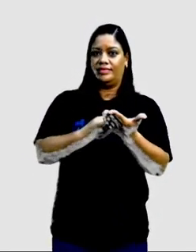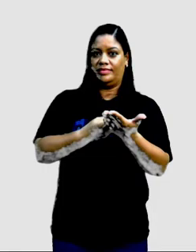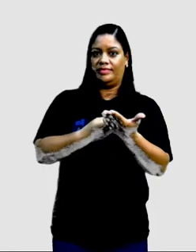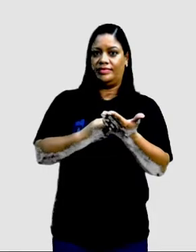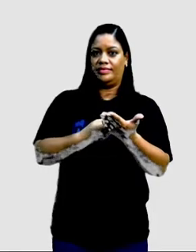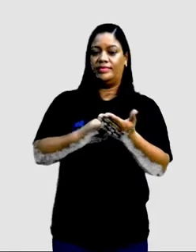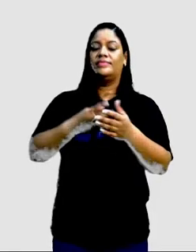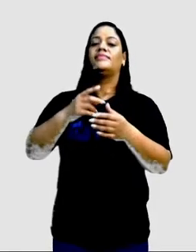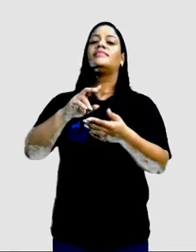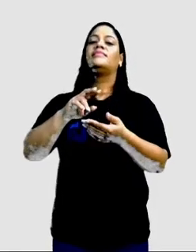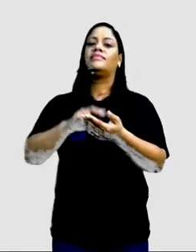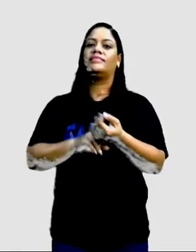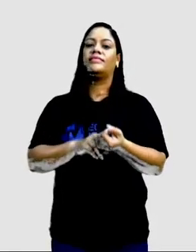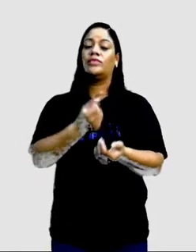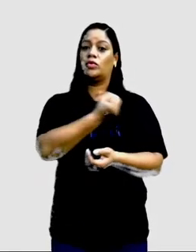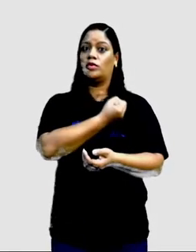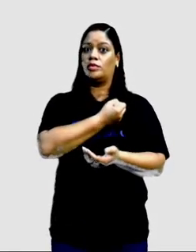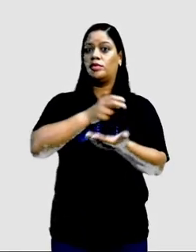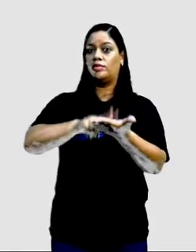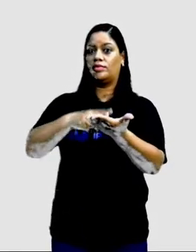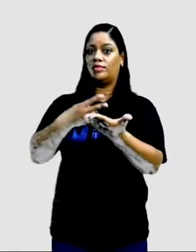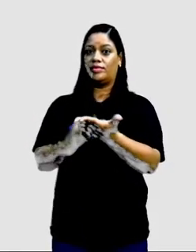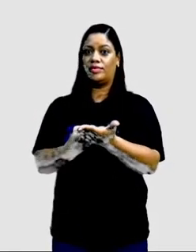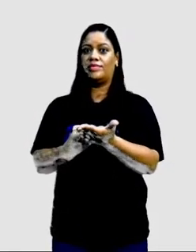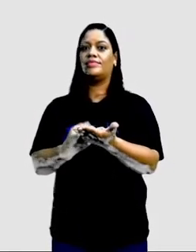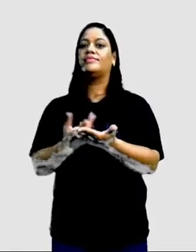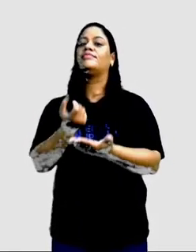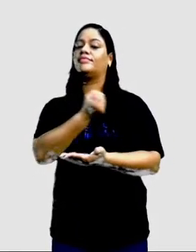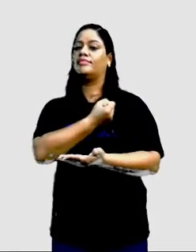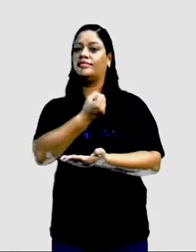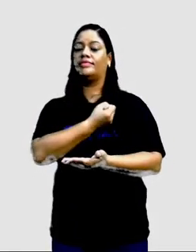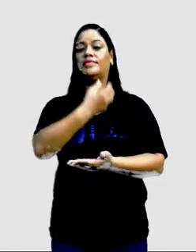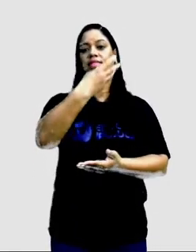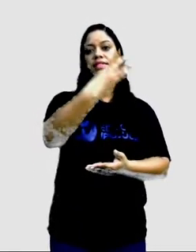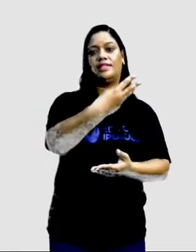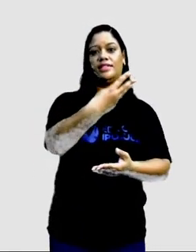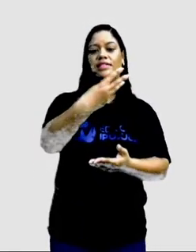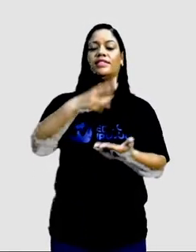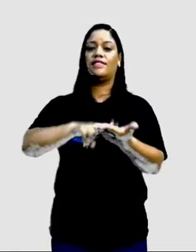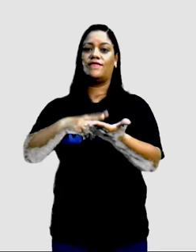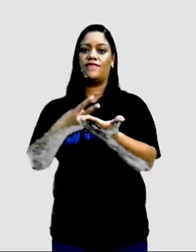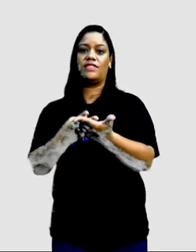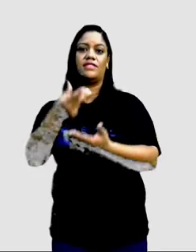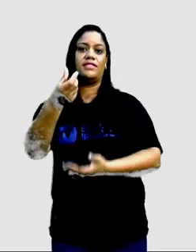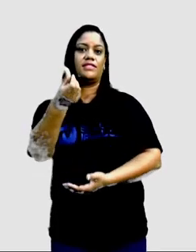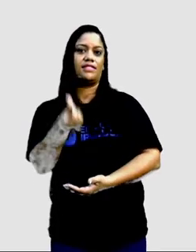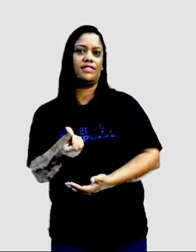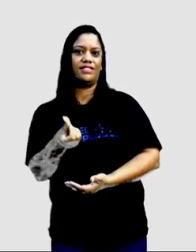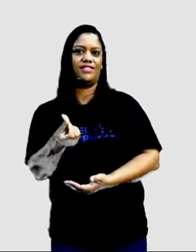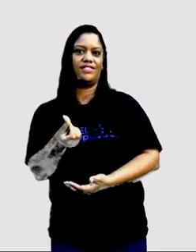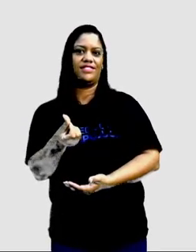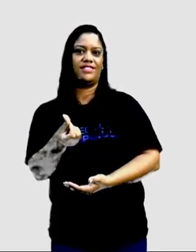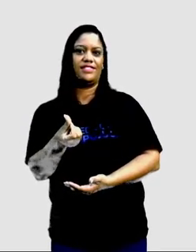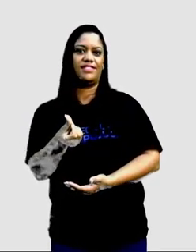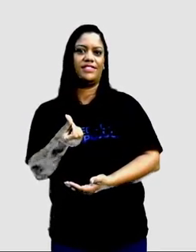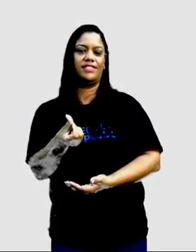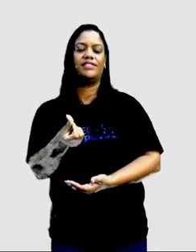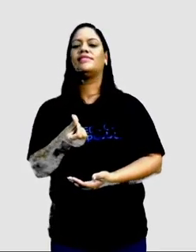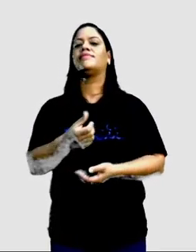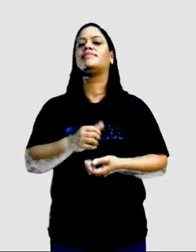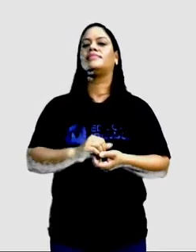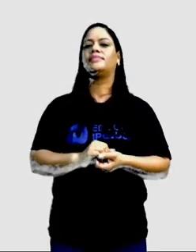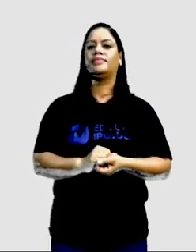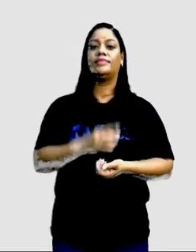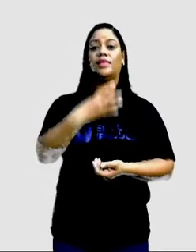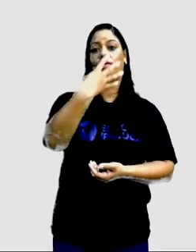Multiplicador vezes multiplicando. Ou seja, 3 vezes 6. É assim? Aí a mesma coisa